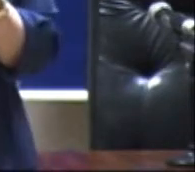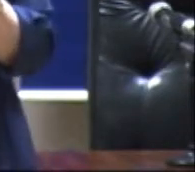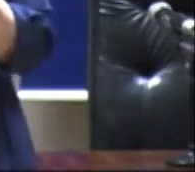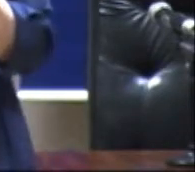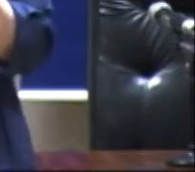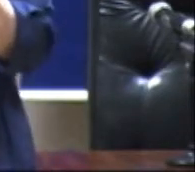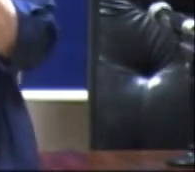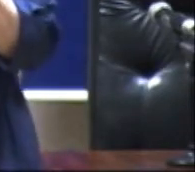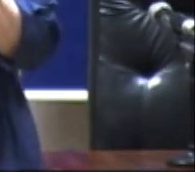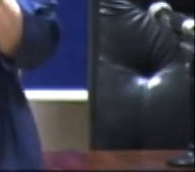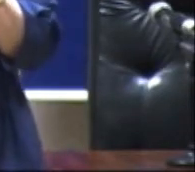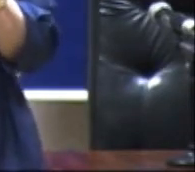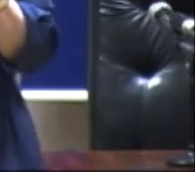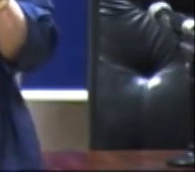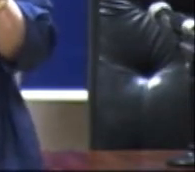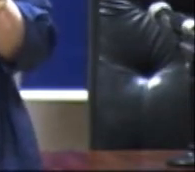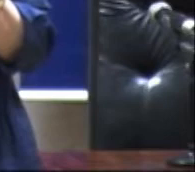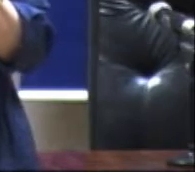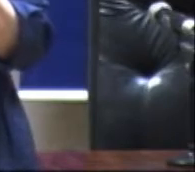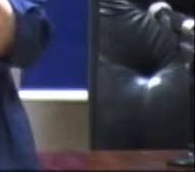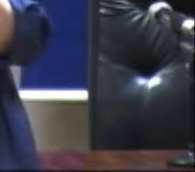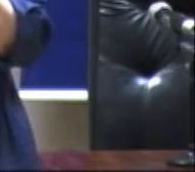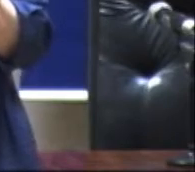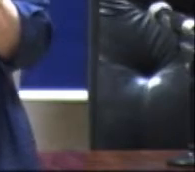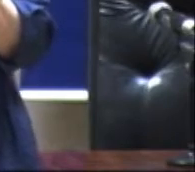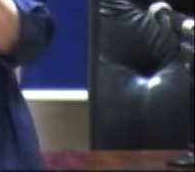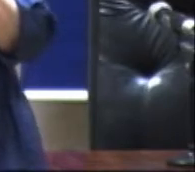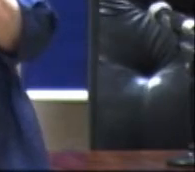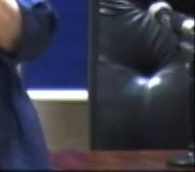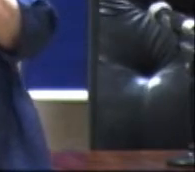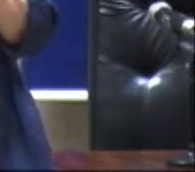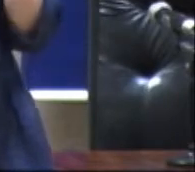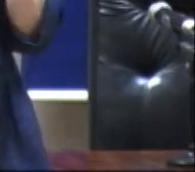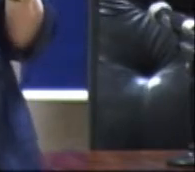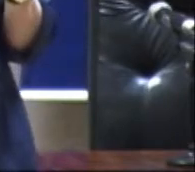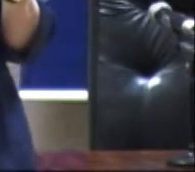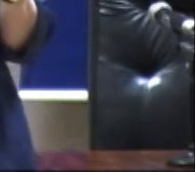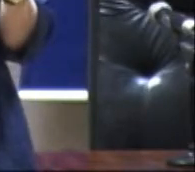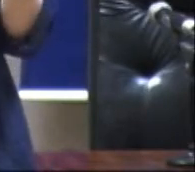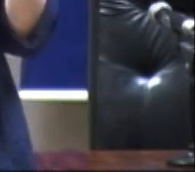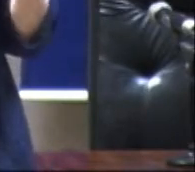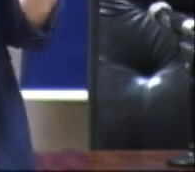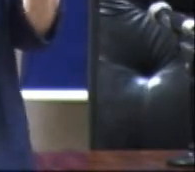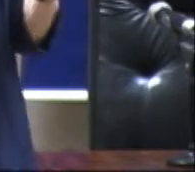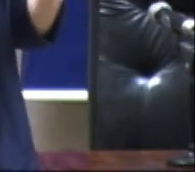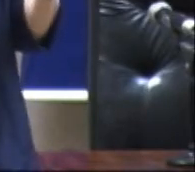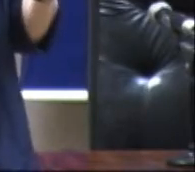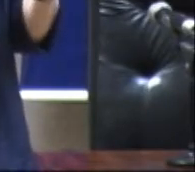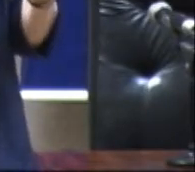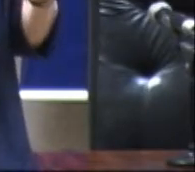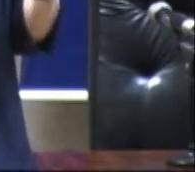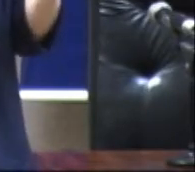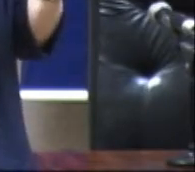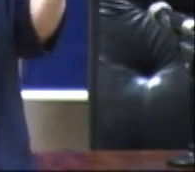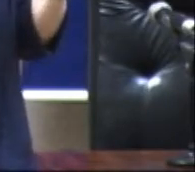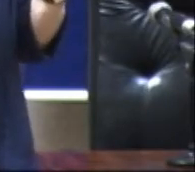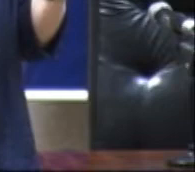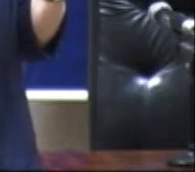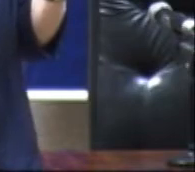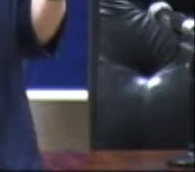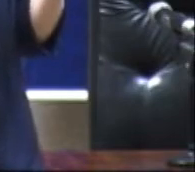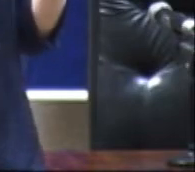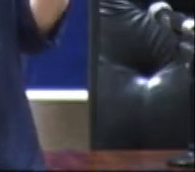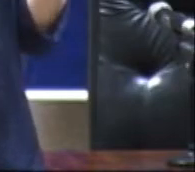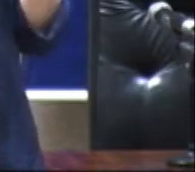Eles falaram azul marinho. Então, isso é o certo. Nós não temos que nos achar